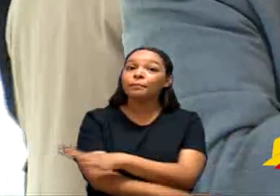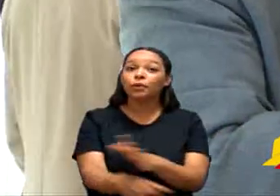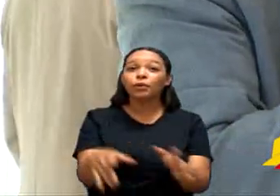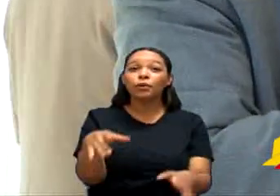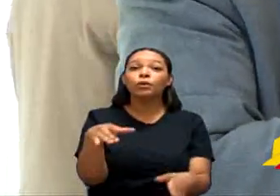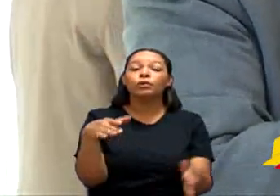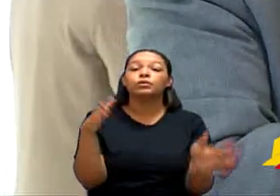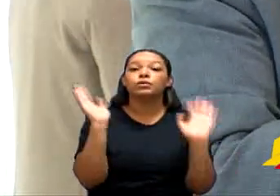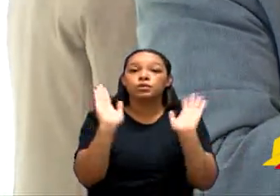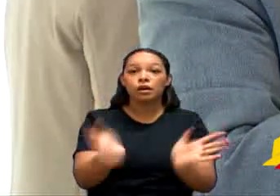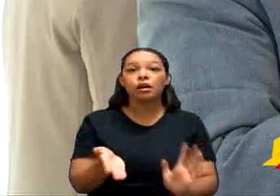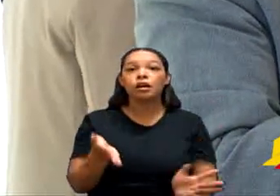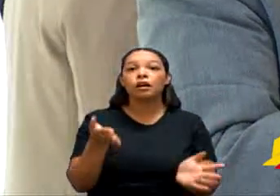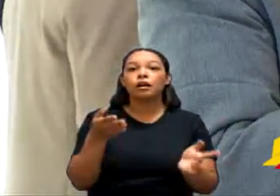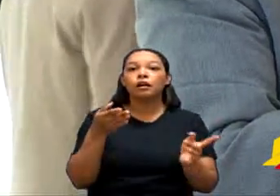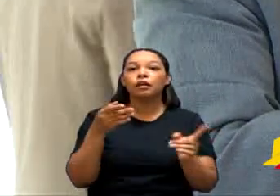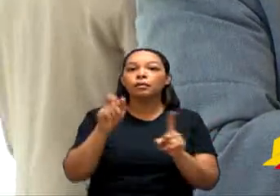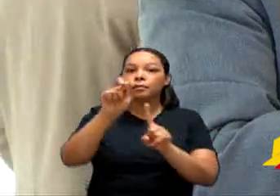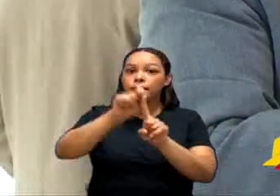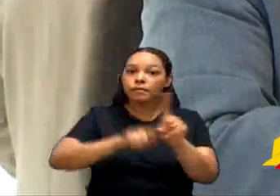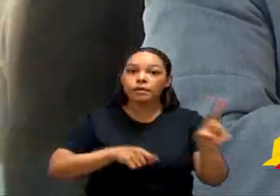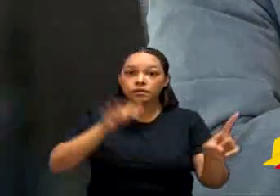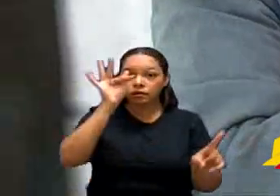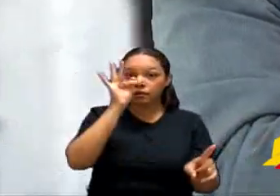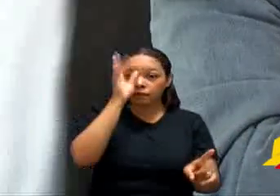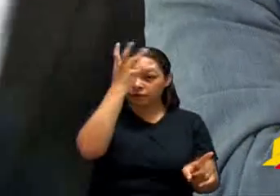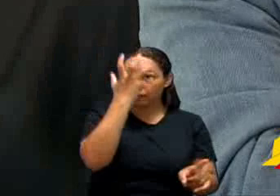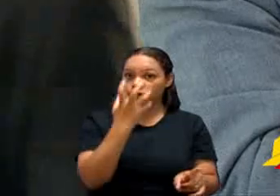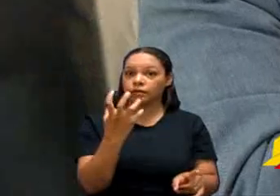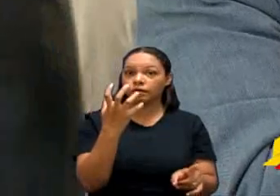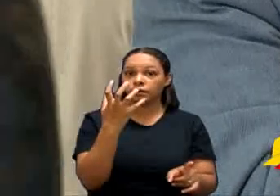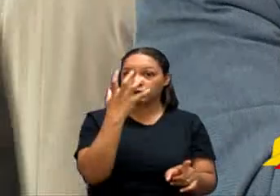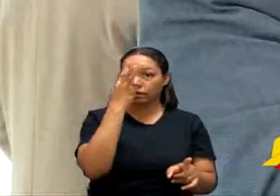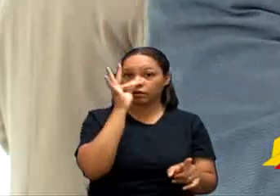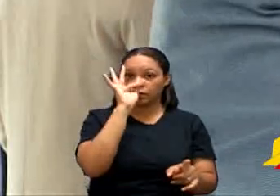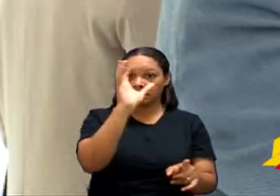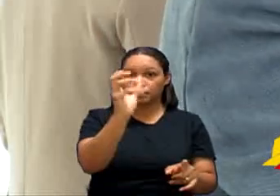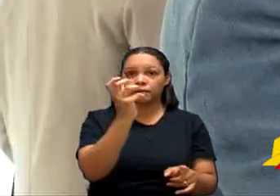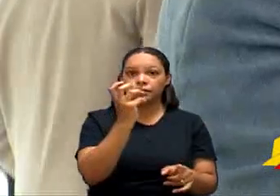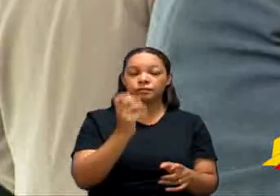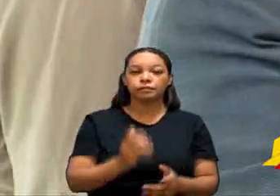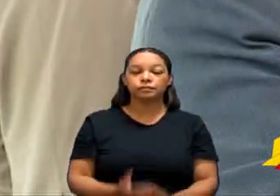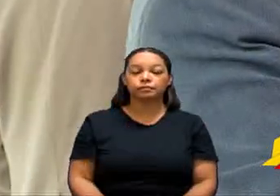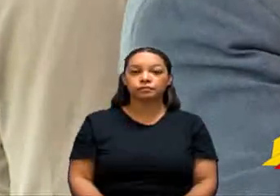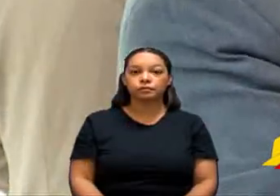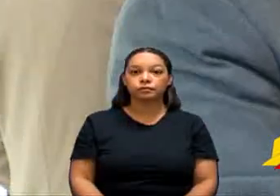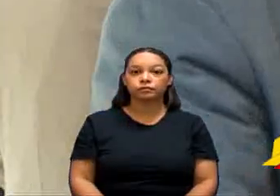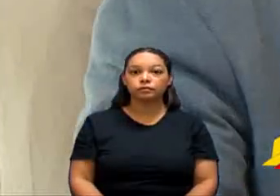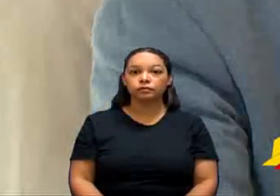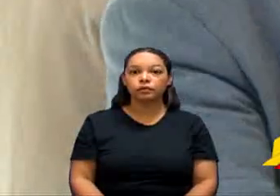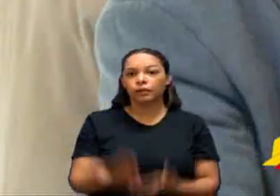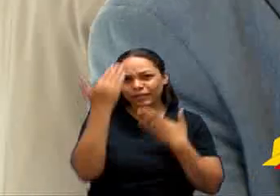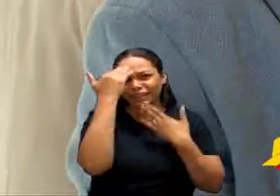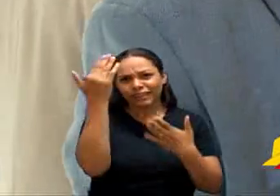Agora... É a pedida da licitação. Já... Então, o prefeito já está trabalhando essa questão, vereador.